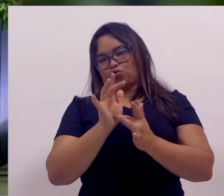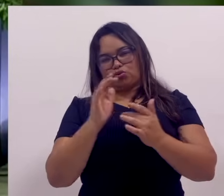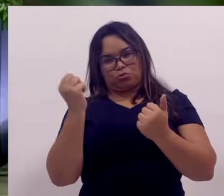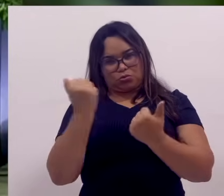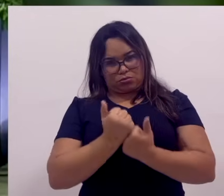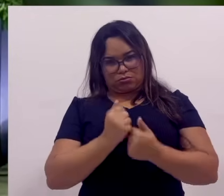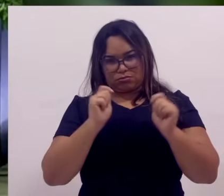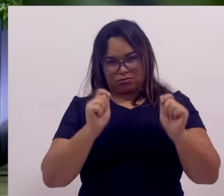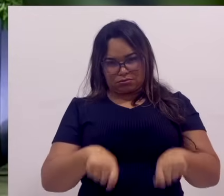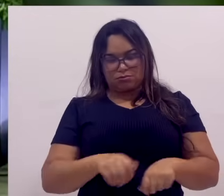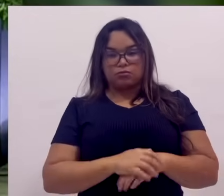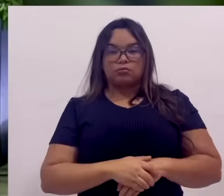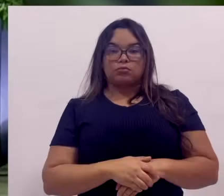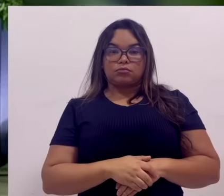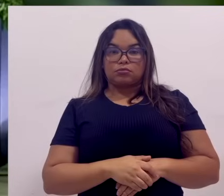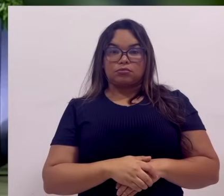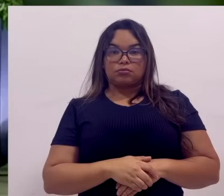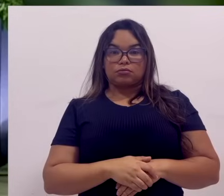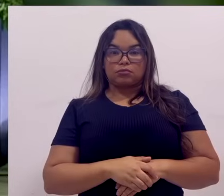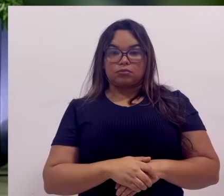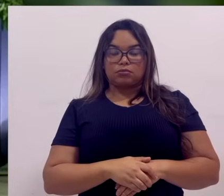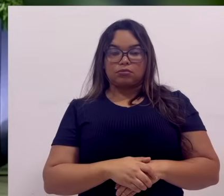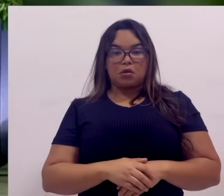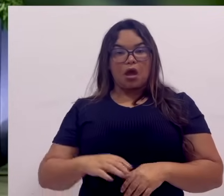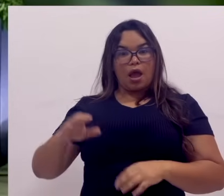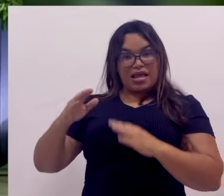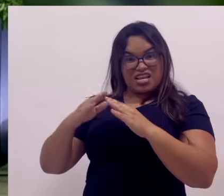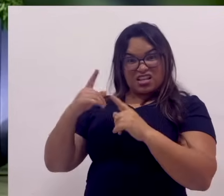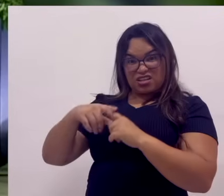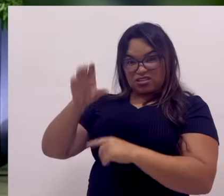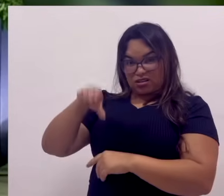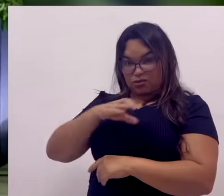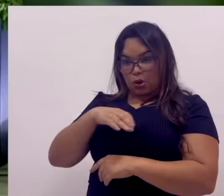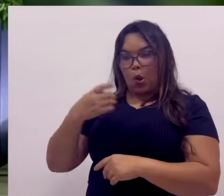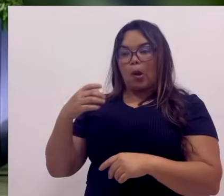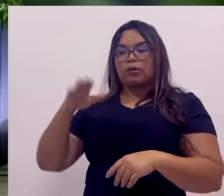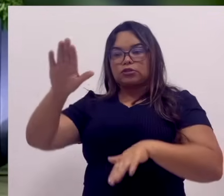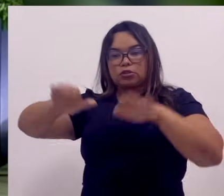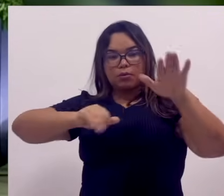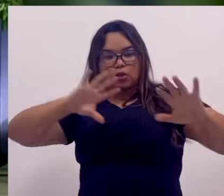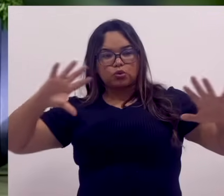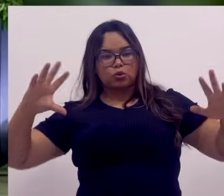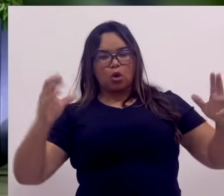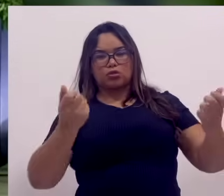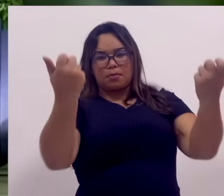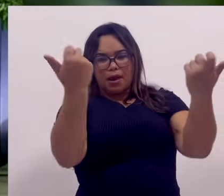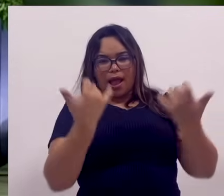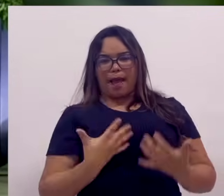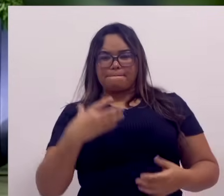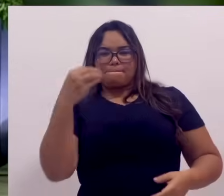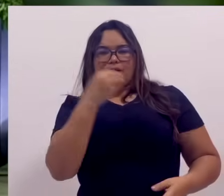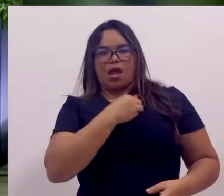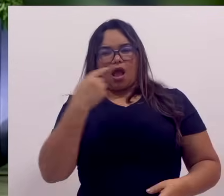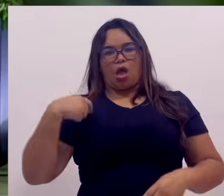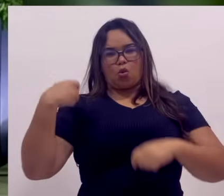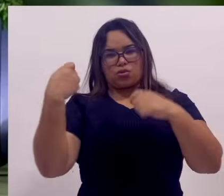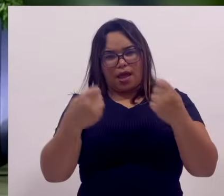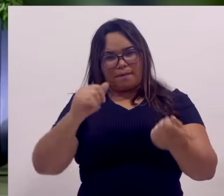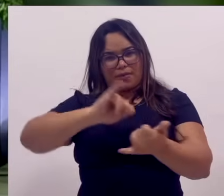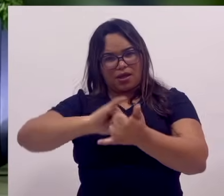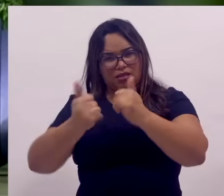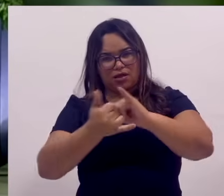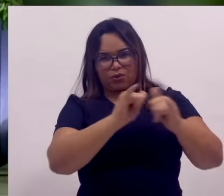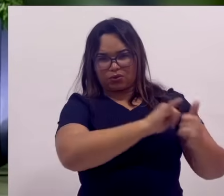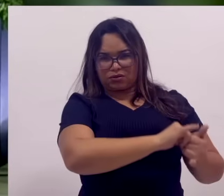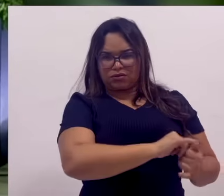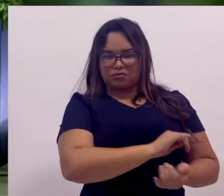perdoar o pecado. São eles que dizem: vinde a mim, todos que estáis cansados e oprimidos, e eu vos aliviarei. Vinde a mim e confessai